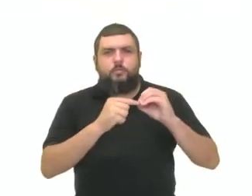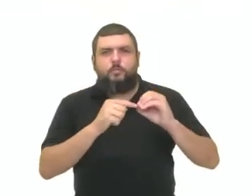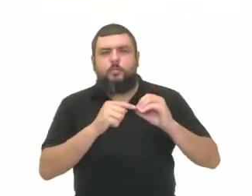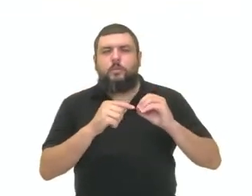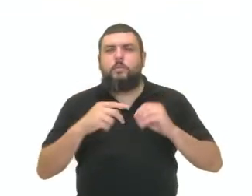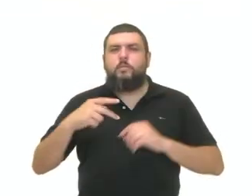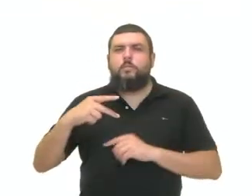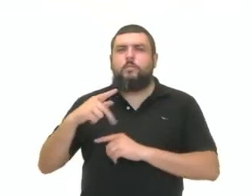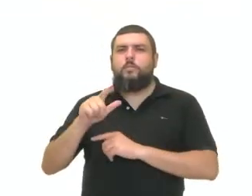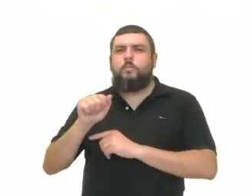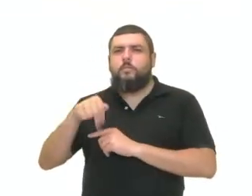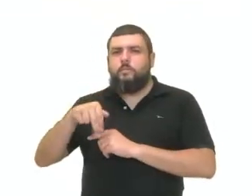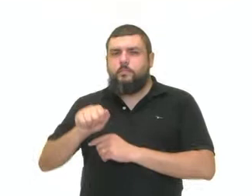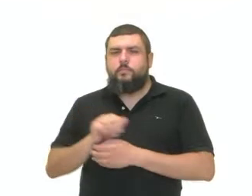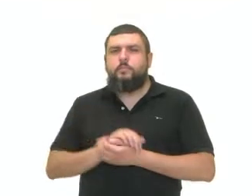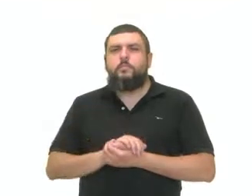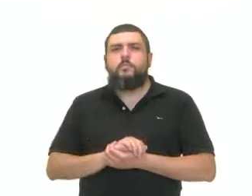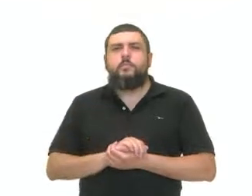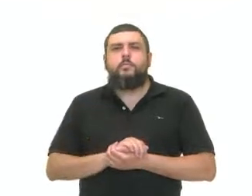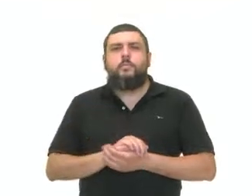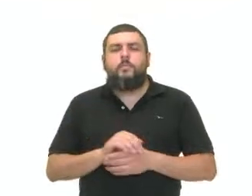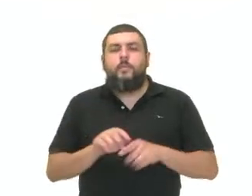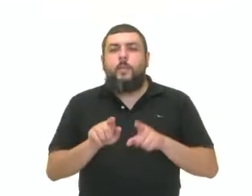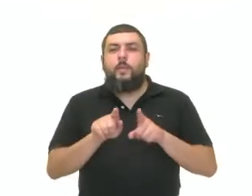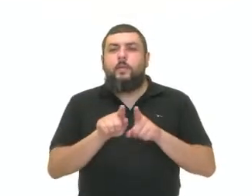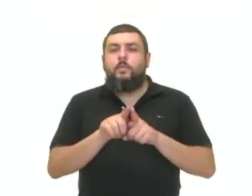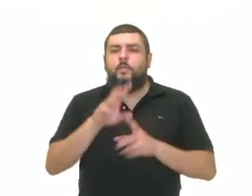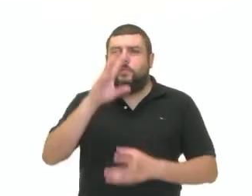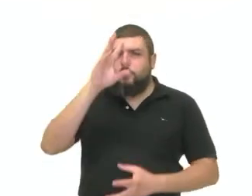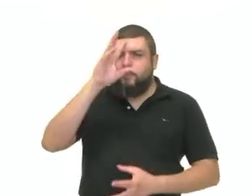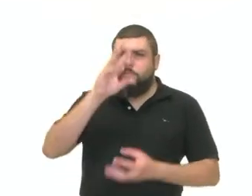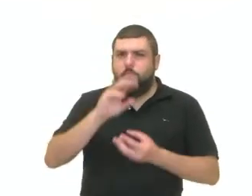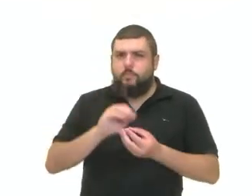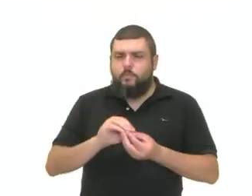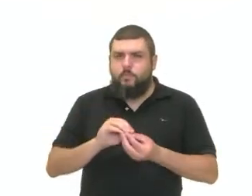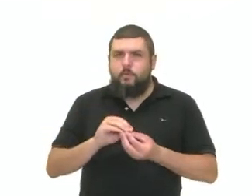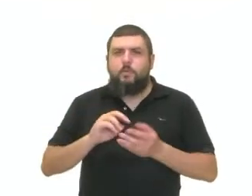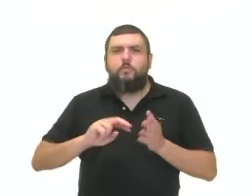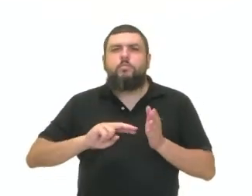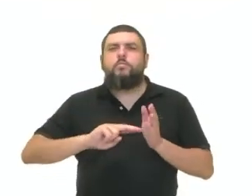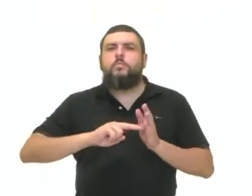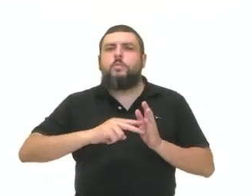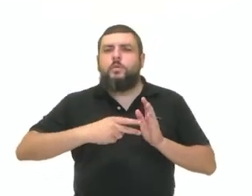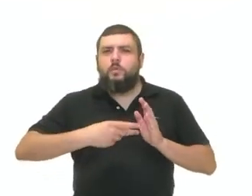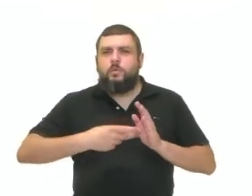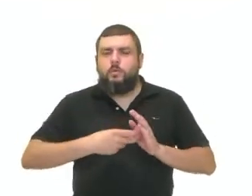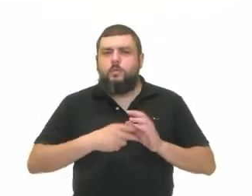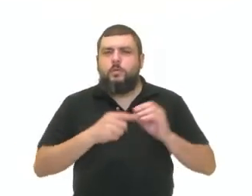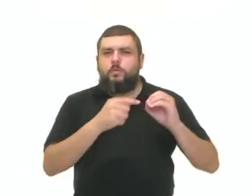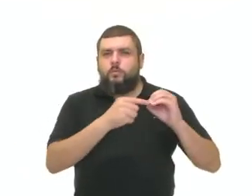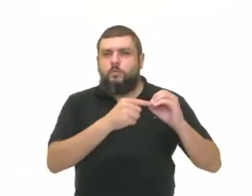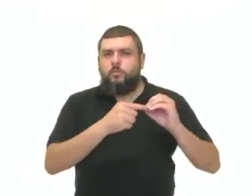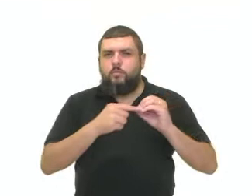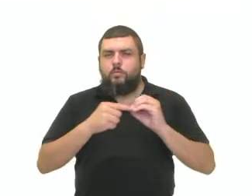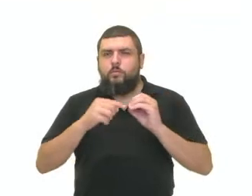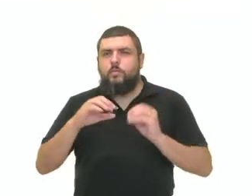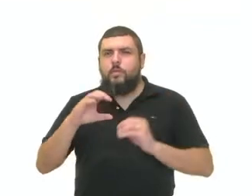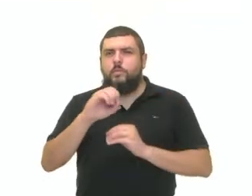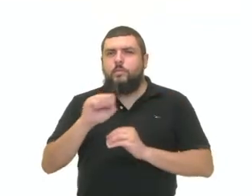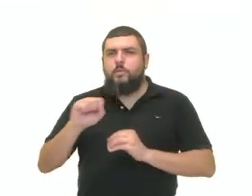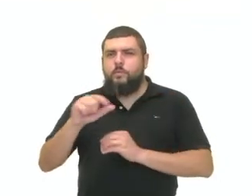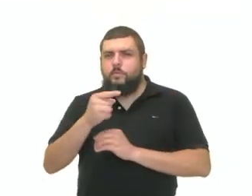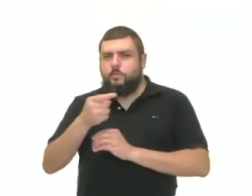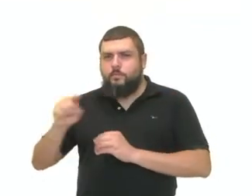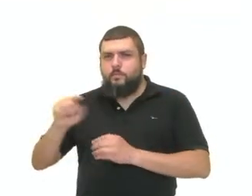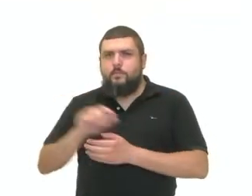torno disto. Compreender o conceito de isomeria de compensação, compreender o